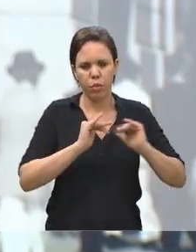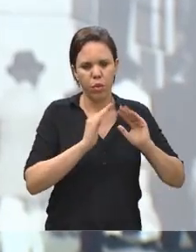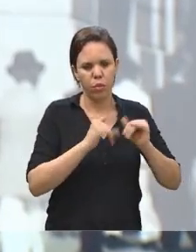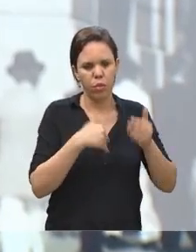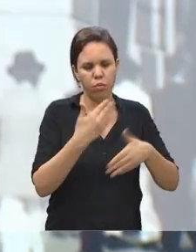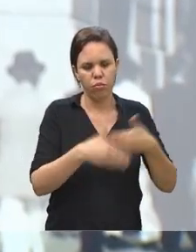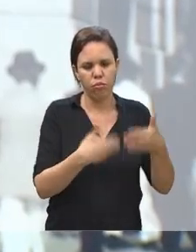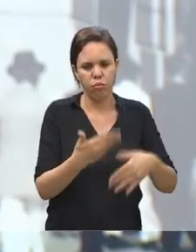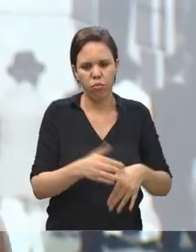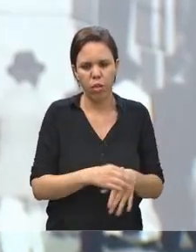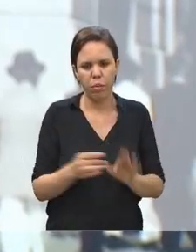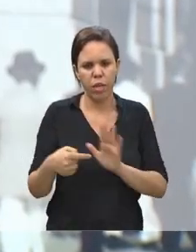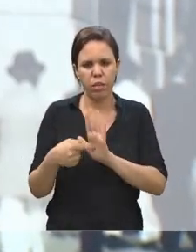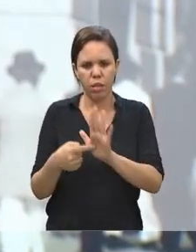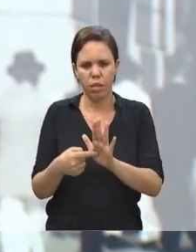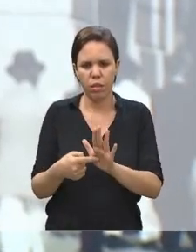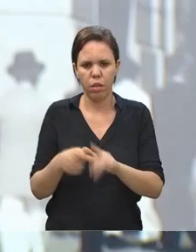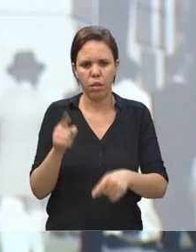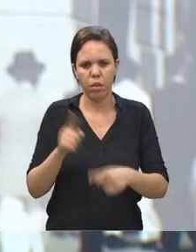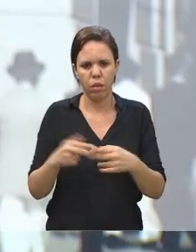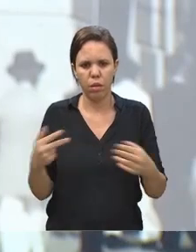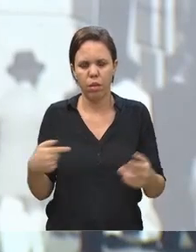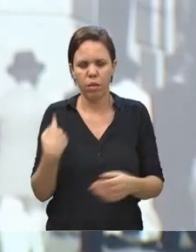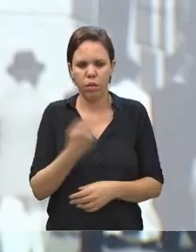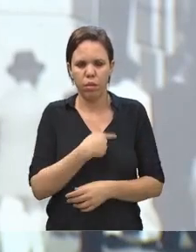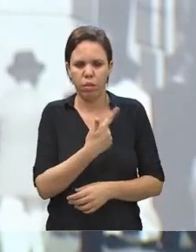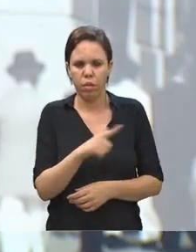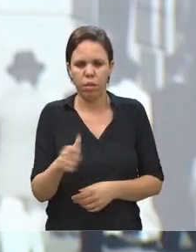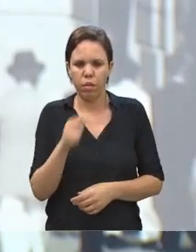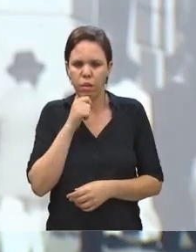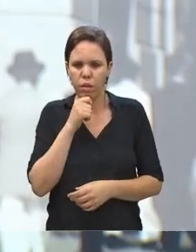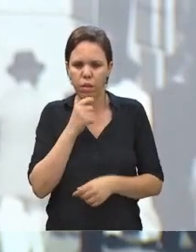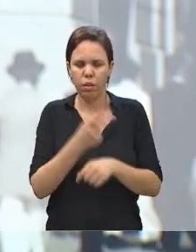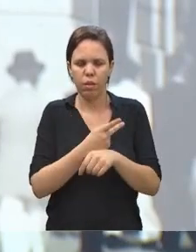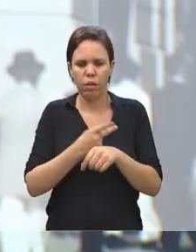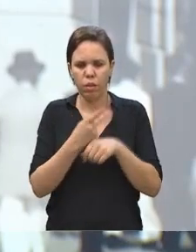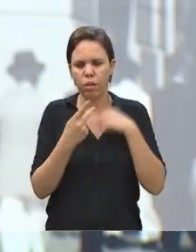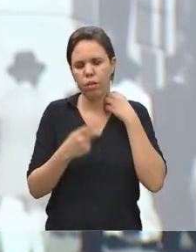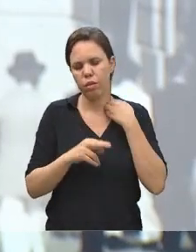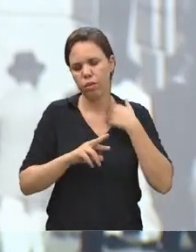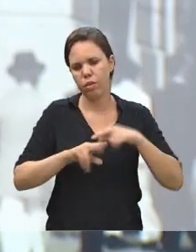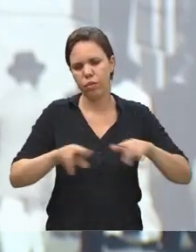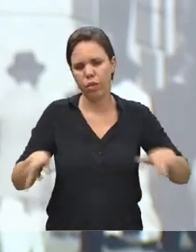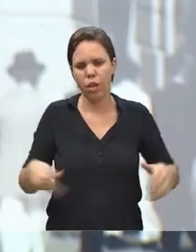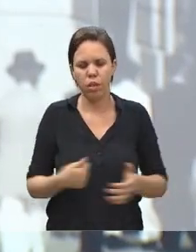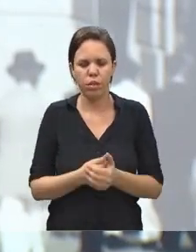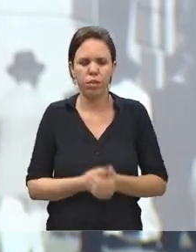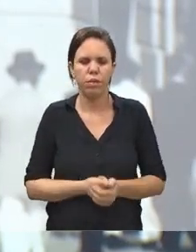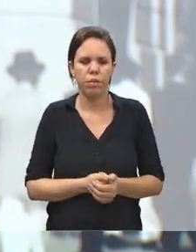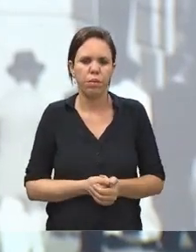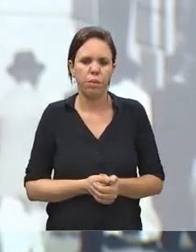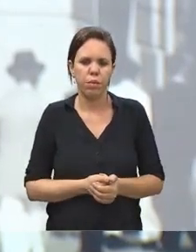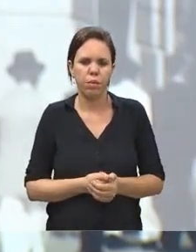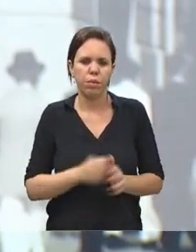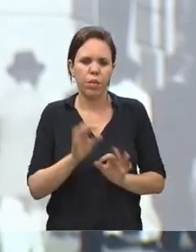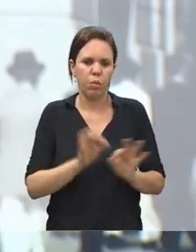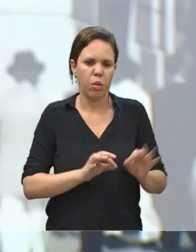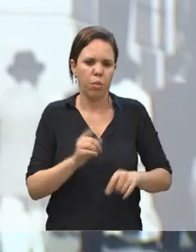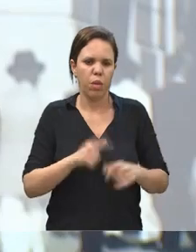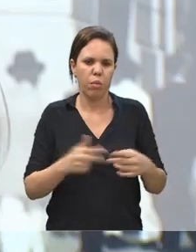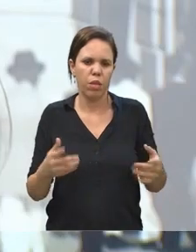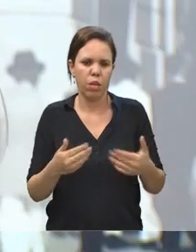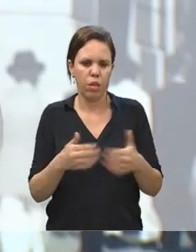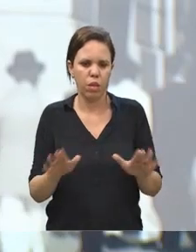para a temporada, nós pegamos o material que a gente não tem, vai em busca de várias formas e prepara